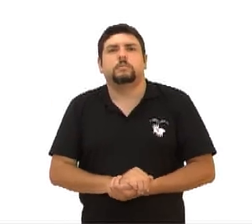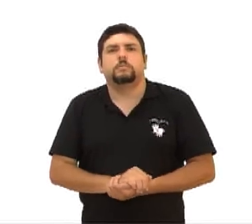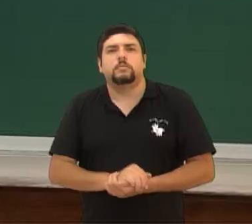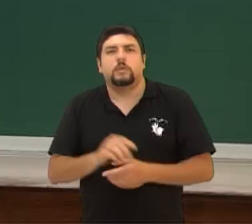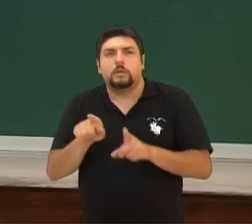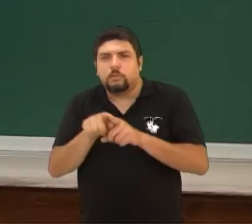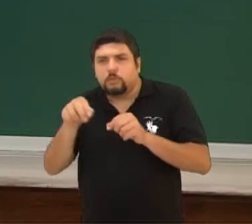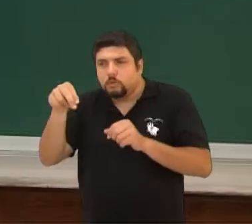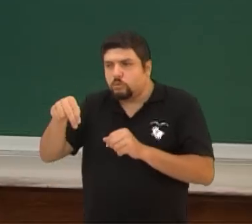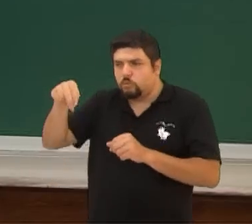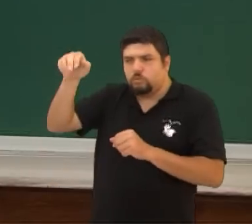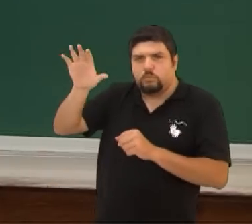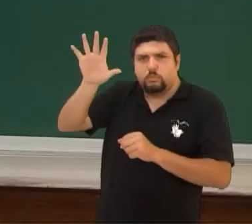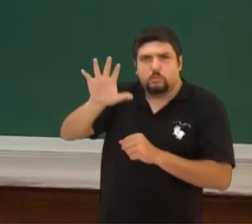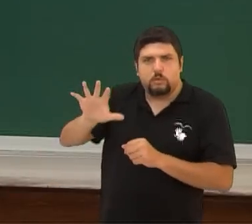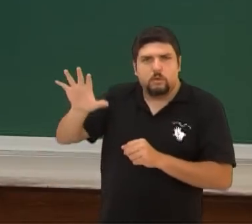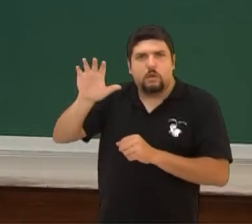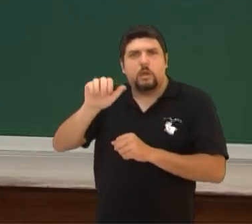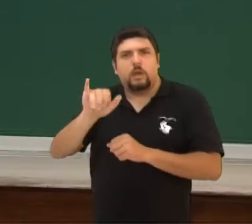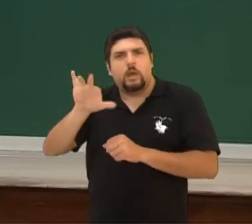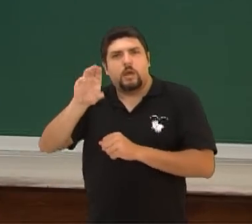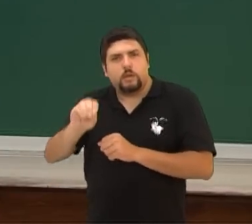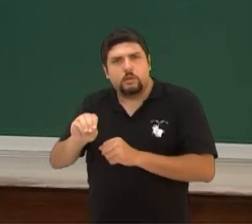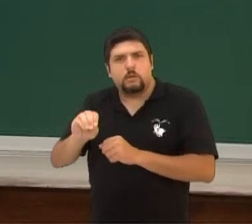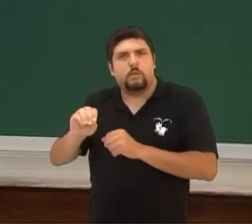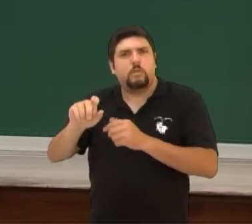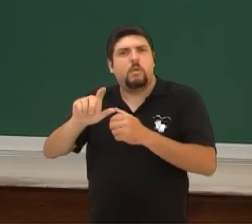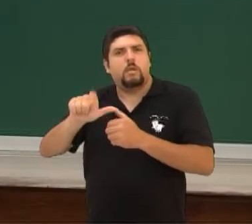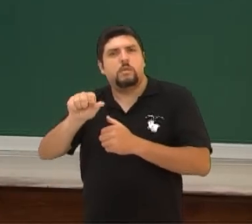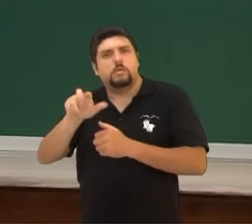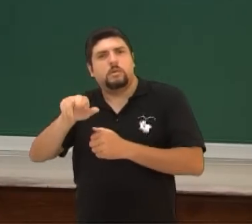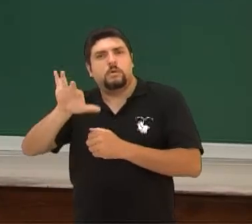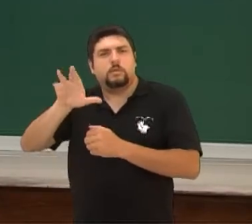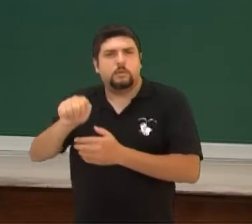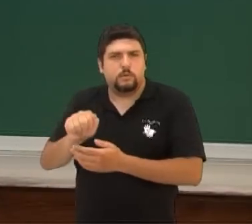tem altos índices de urbanização.